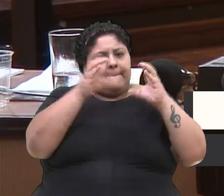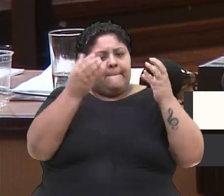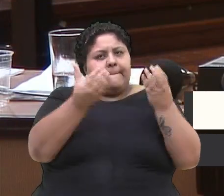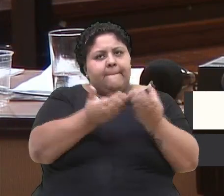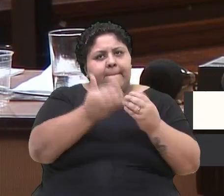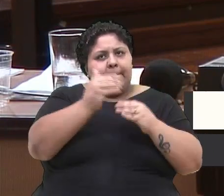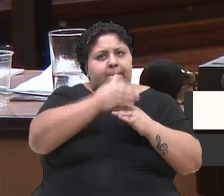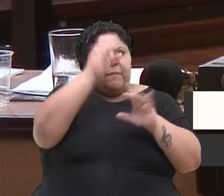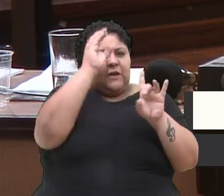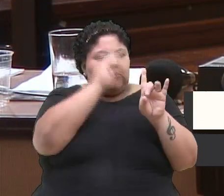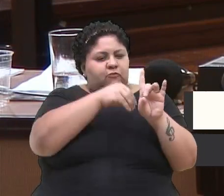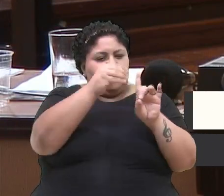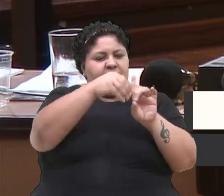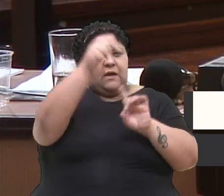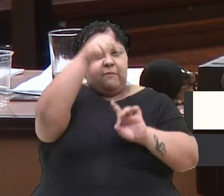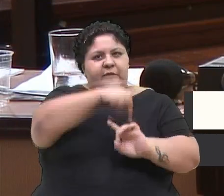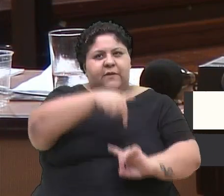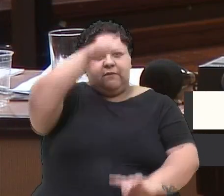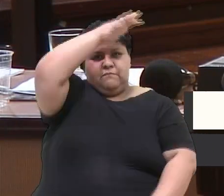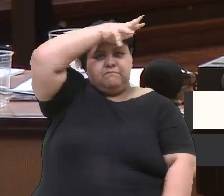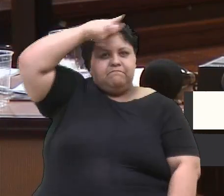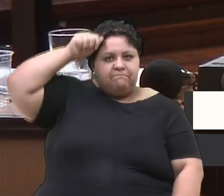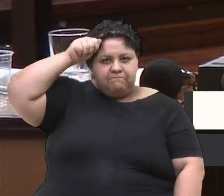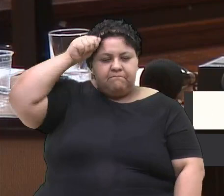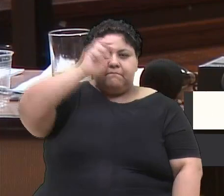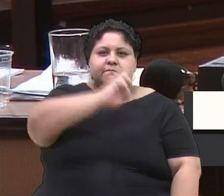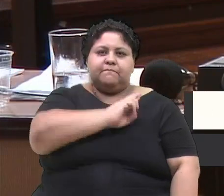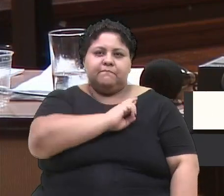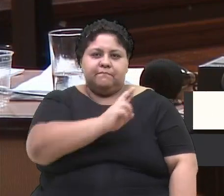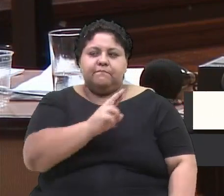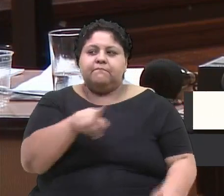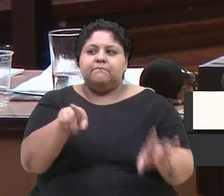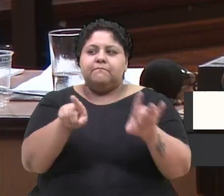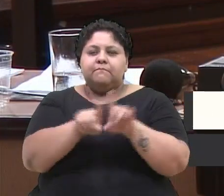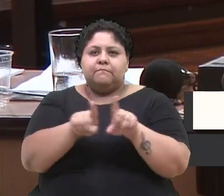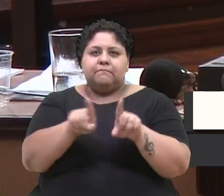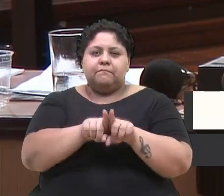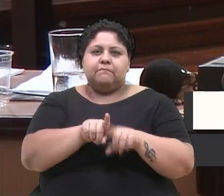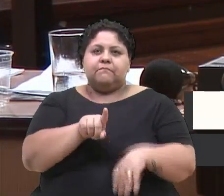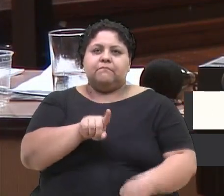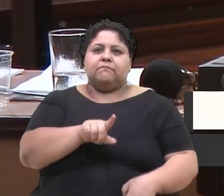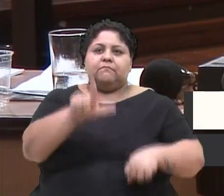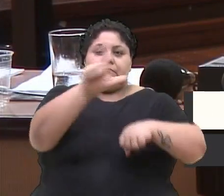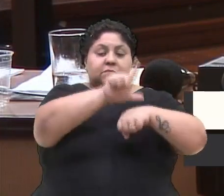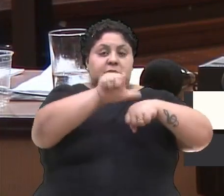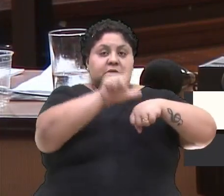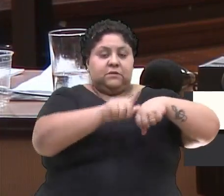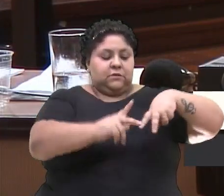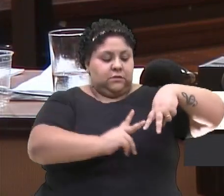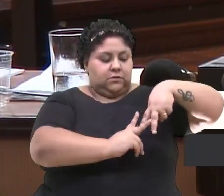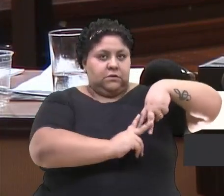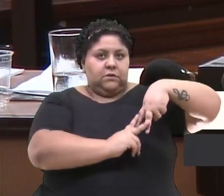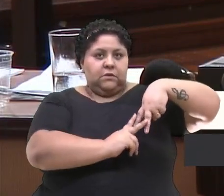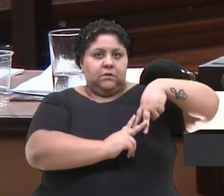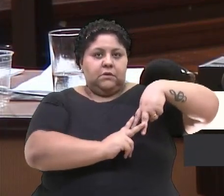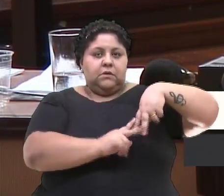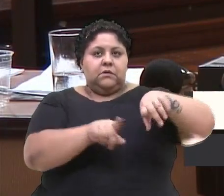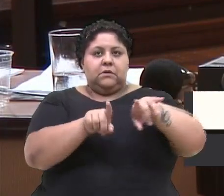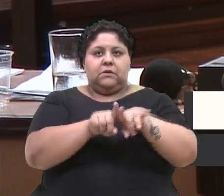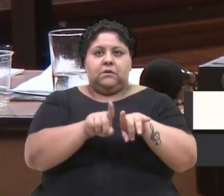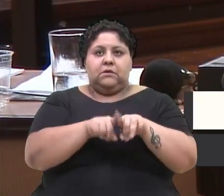de nosso município, em nome, vereador Lucas Dil, das lojas maçônicas aqui, que tanto também labutam